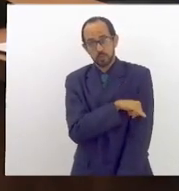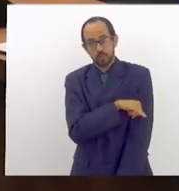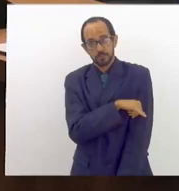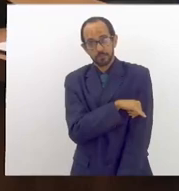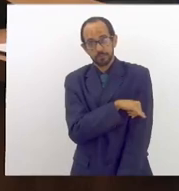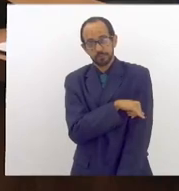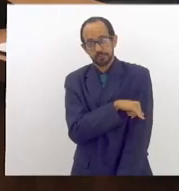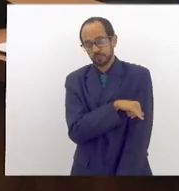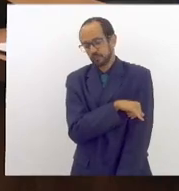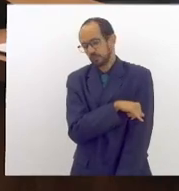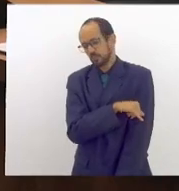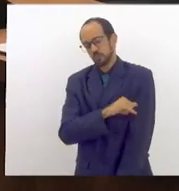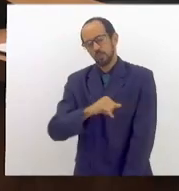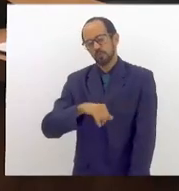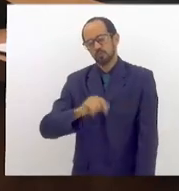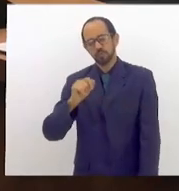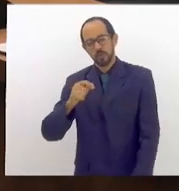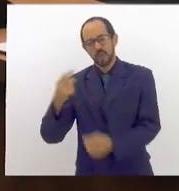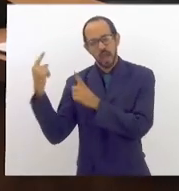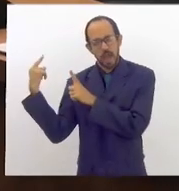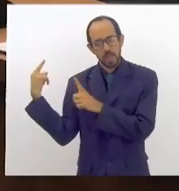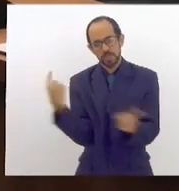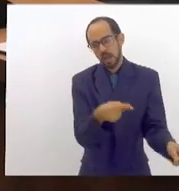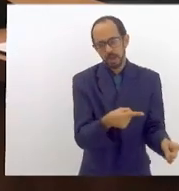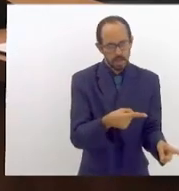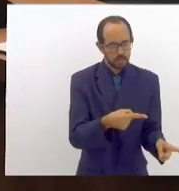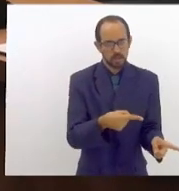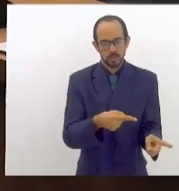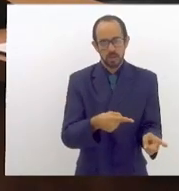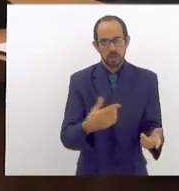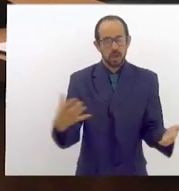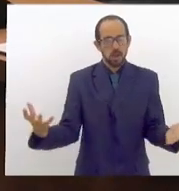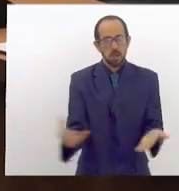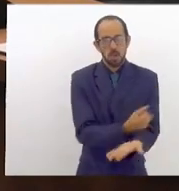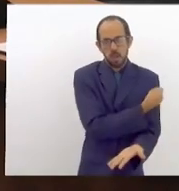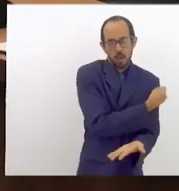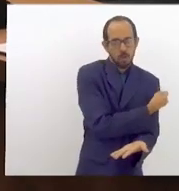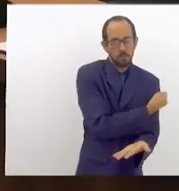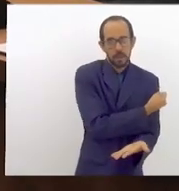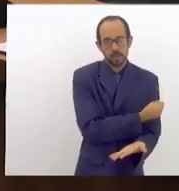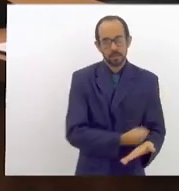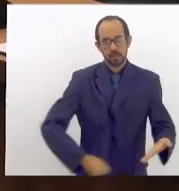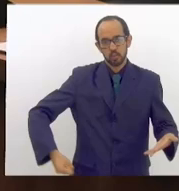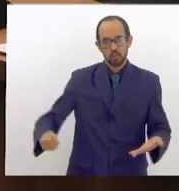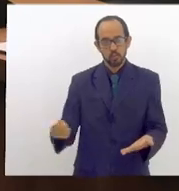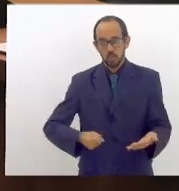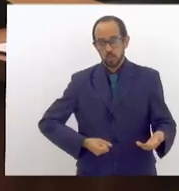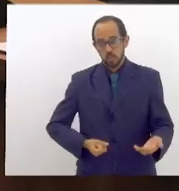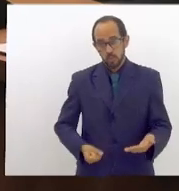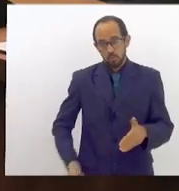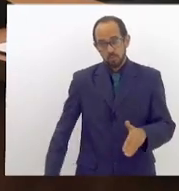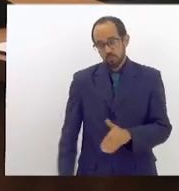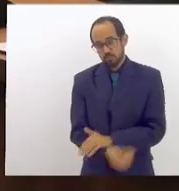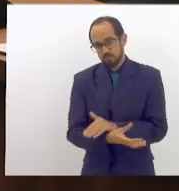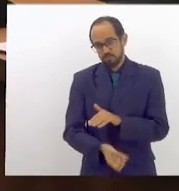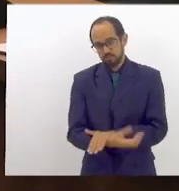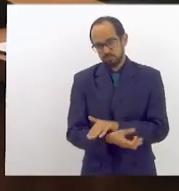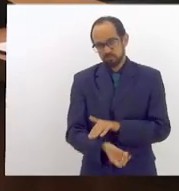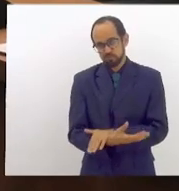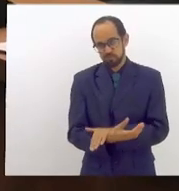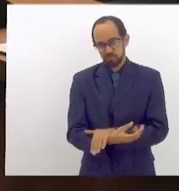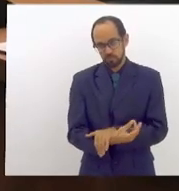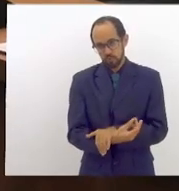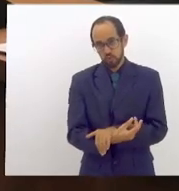frontalmente atacada vilipendiada com desvio de dinheiro que deveria ter ido para o Rio